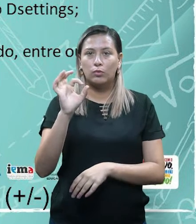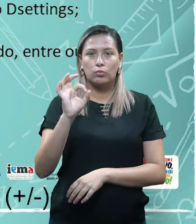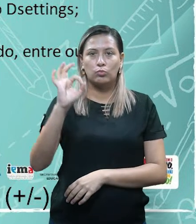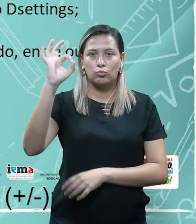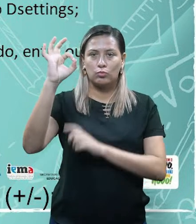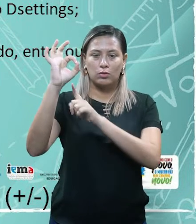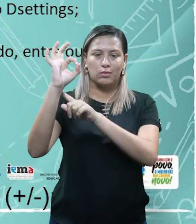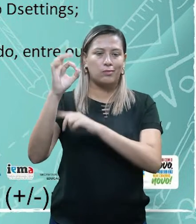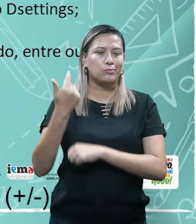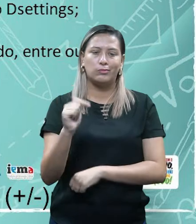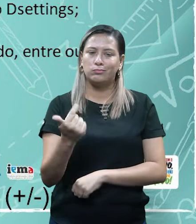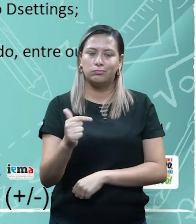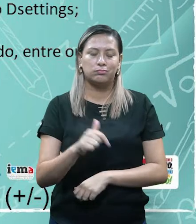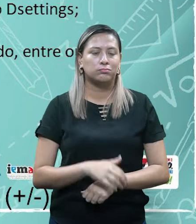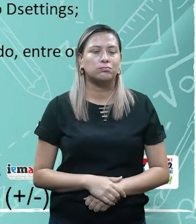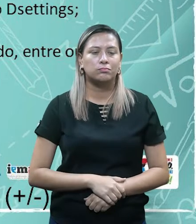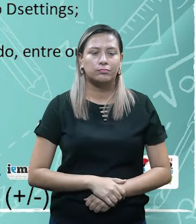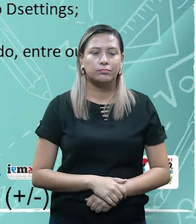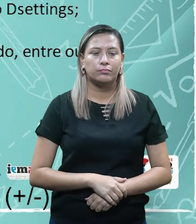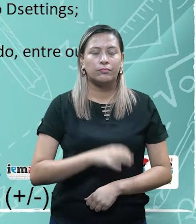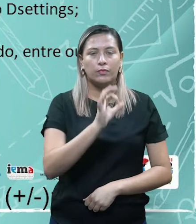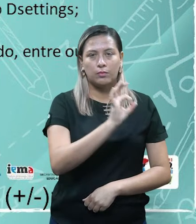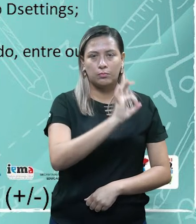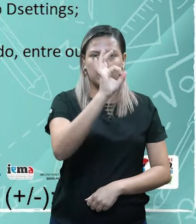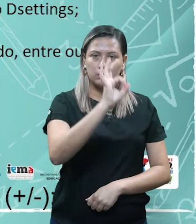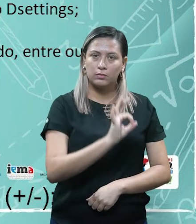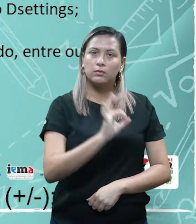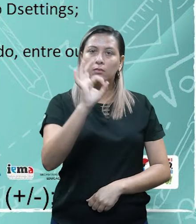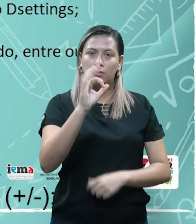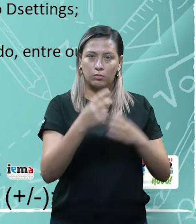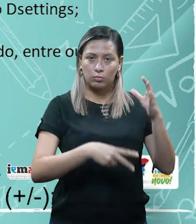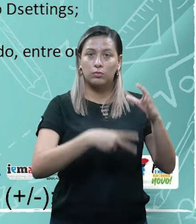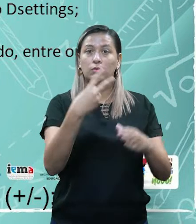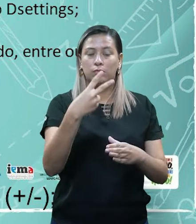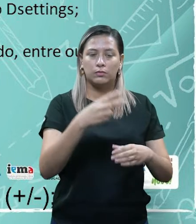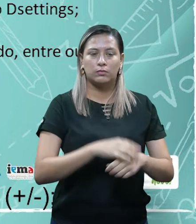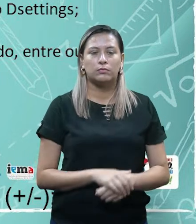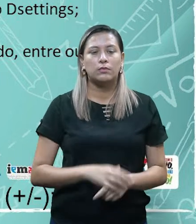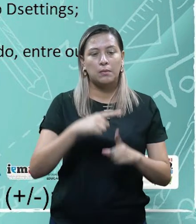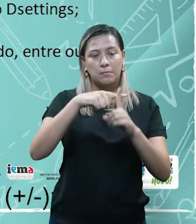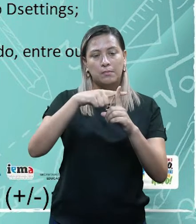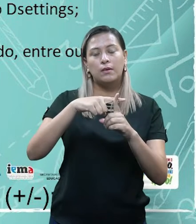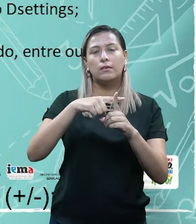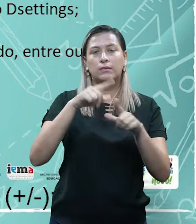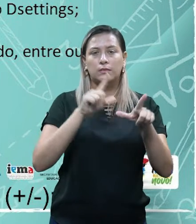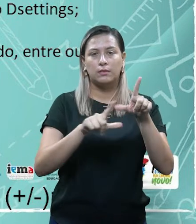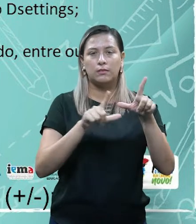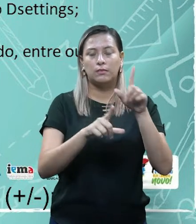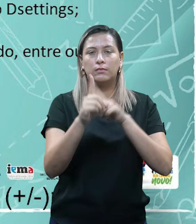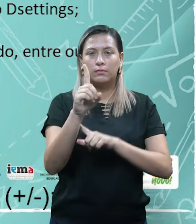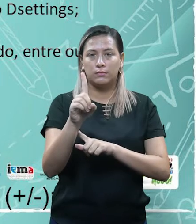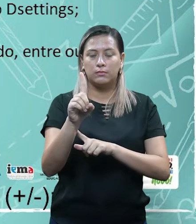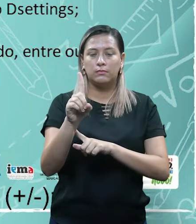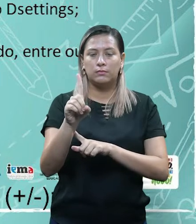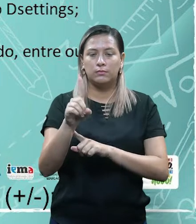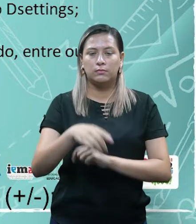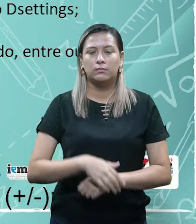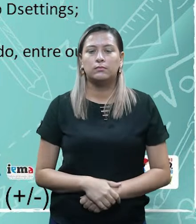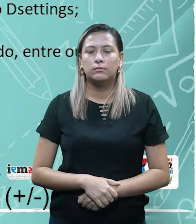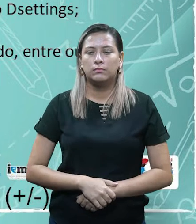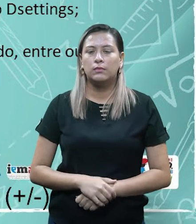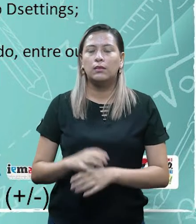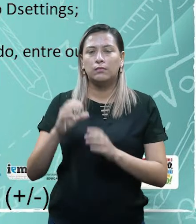eu vou colocar o percentil aí, 2 percentuais e mais a letra D. Aí ele me dá o símbolo do